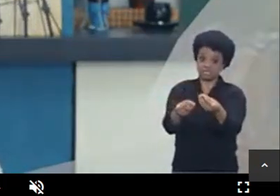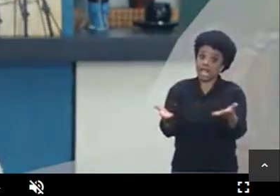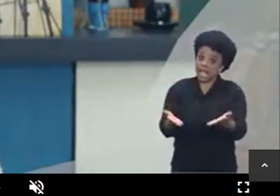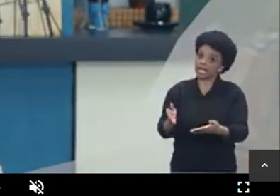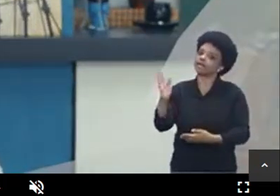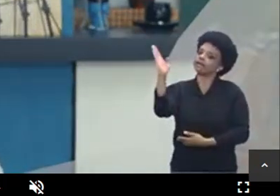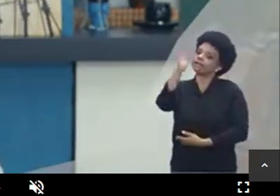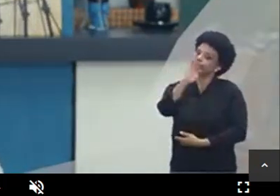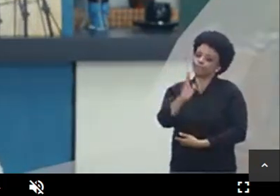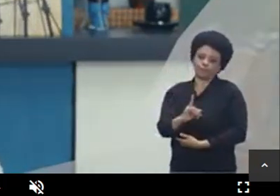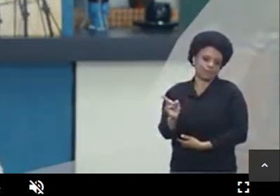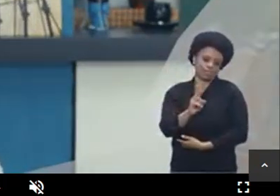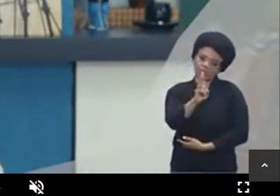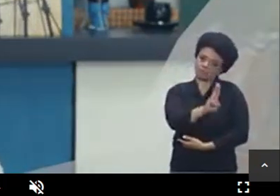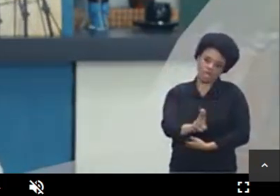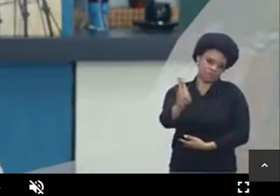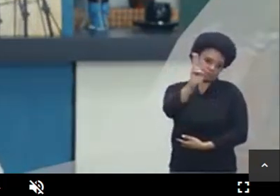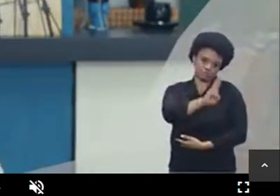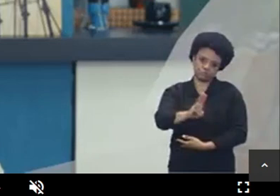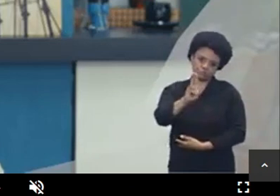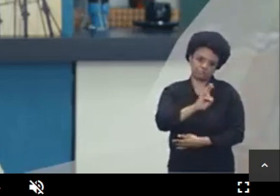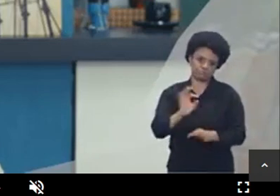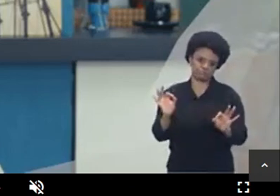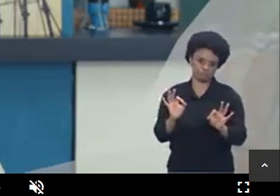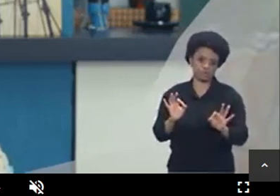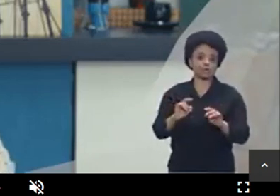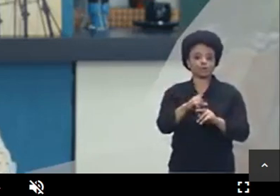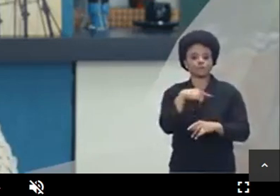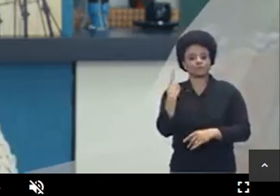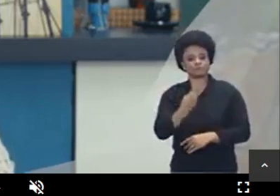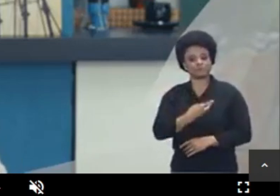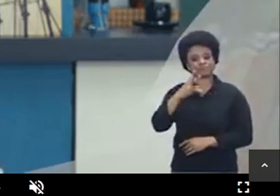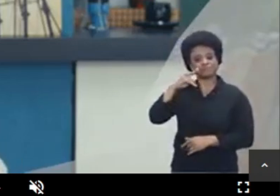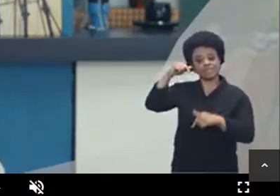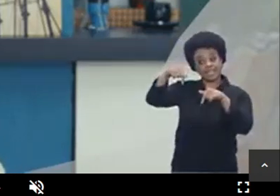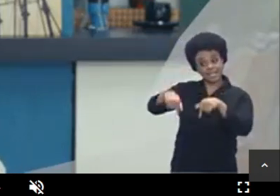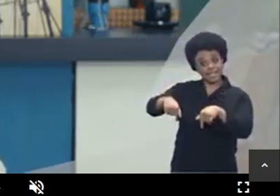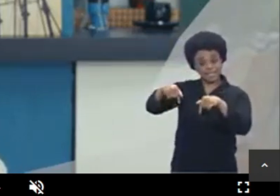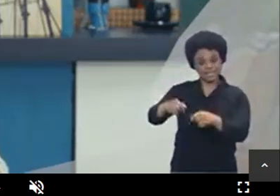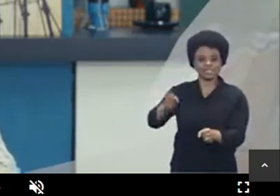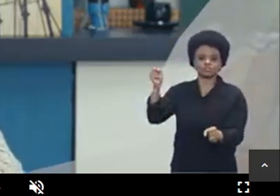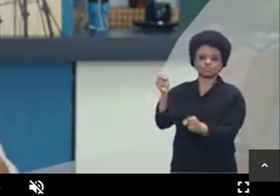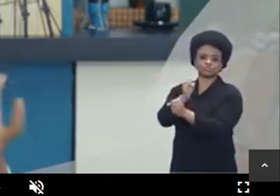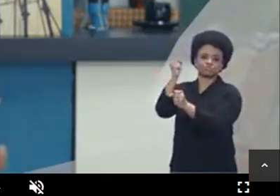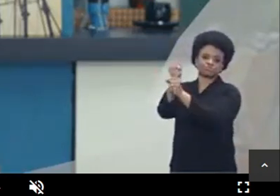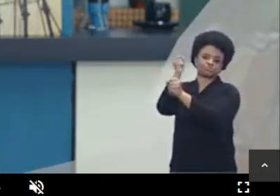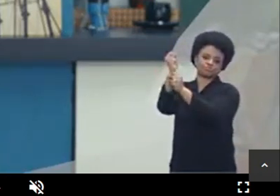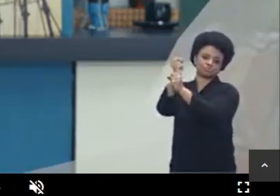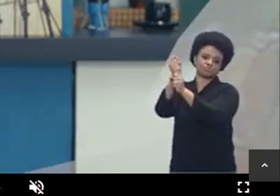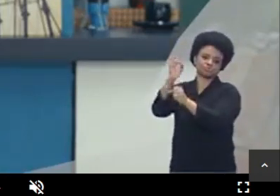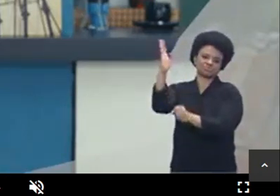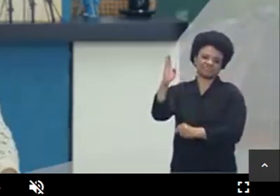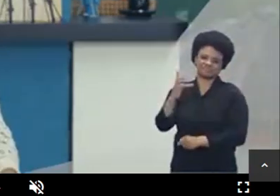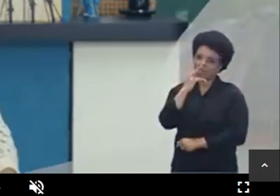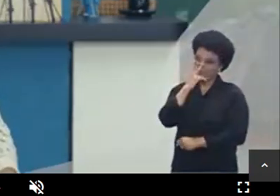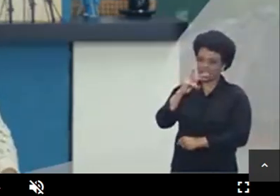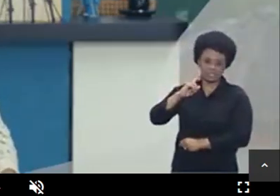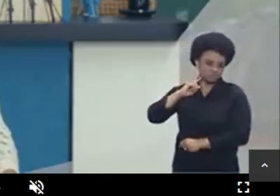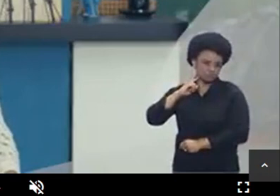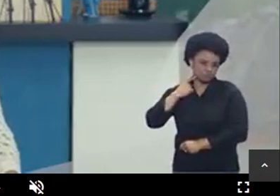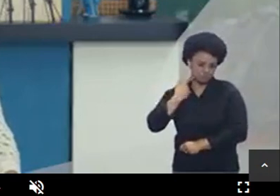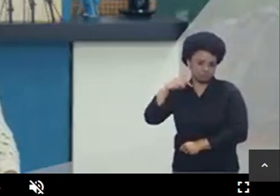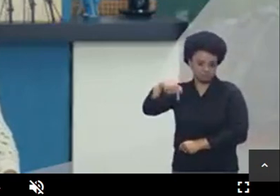ainda não é muito utilizado, tá? A gente considera a obra do Brasil um pouco uma obra suja, que a gente fala.